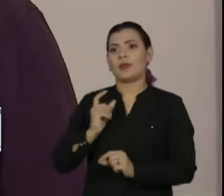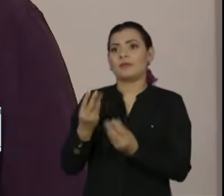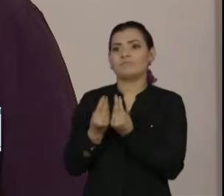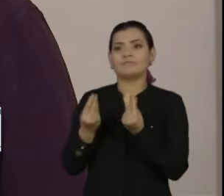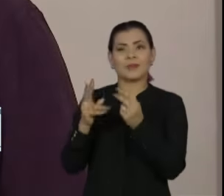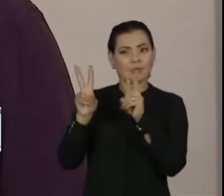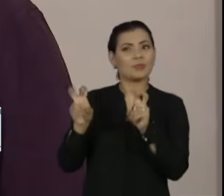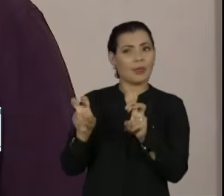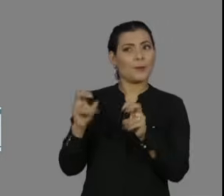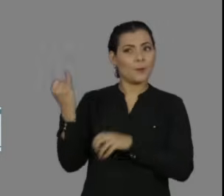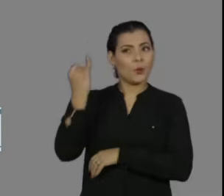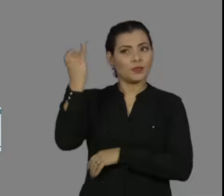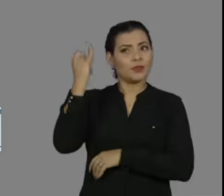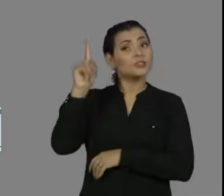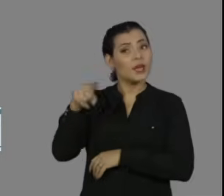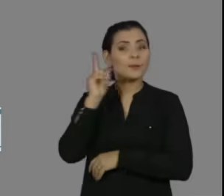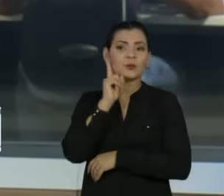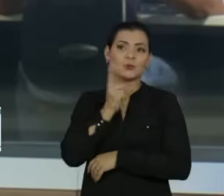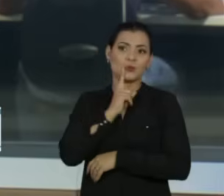sensibilidade.